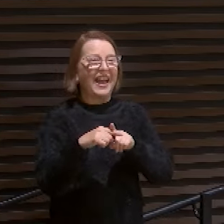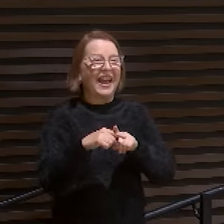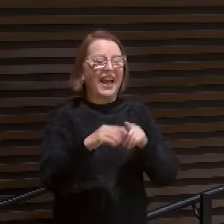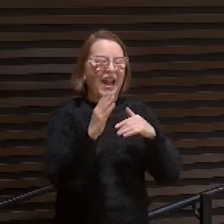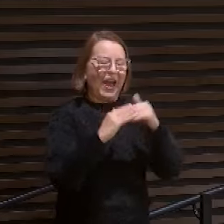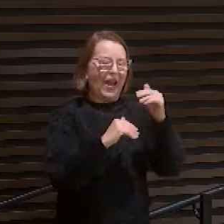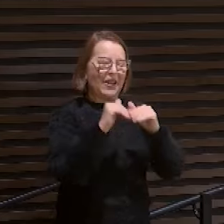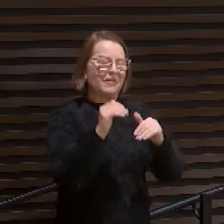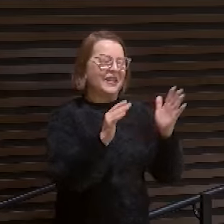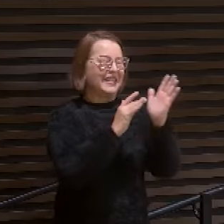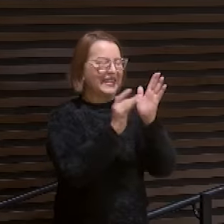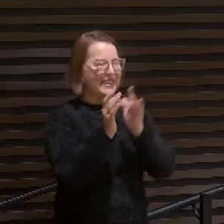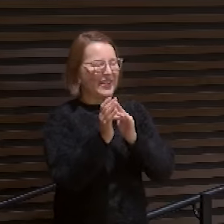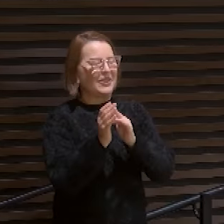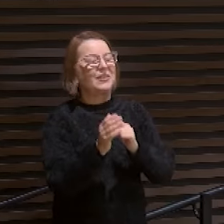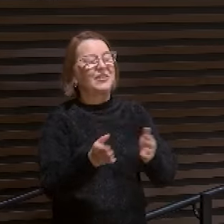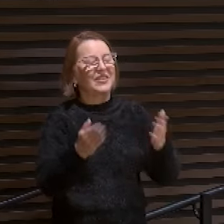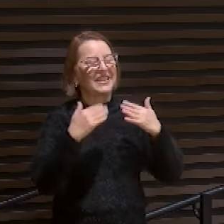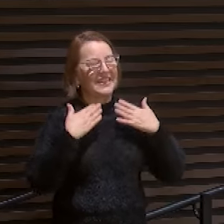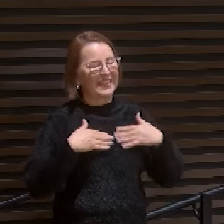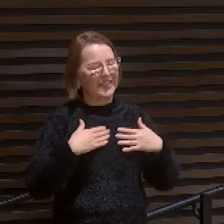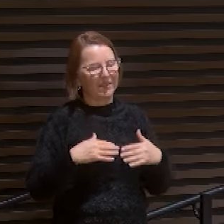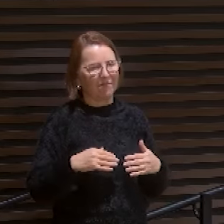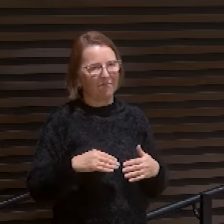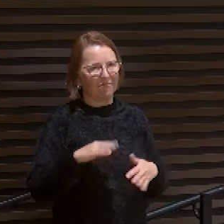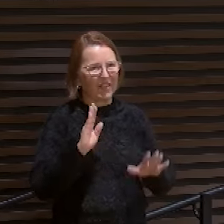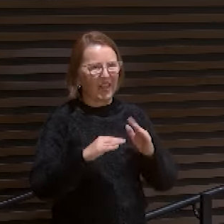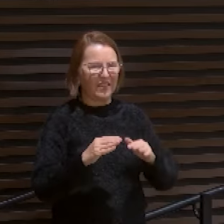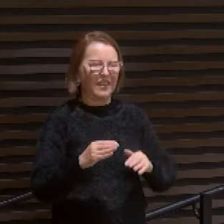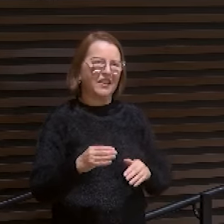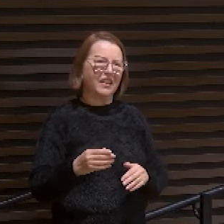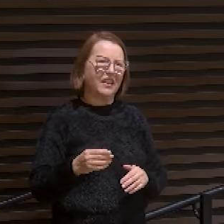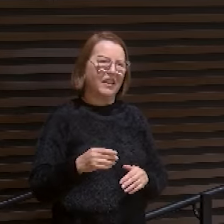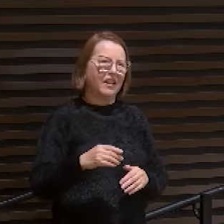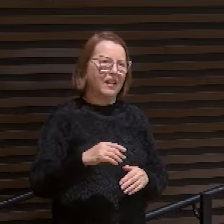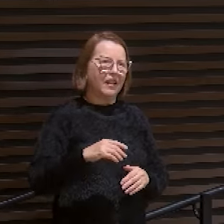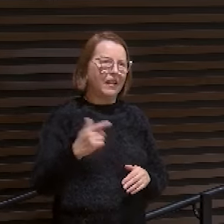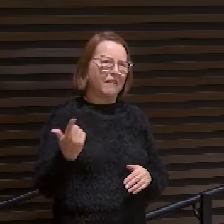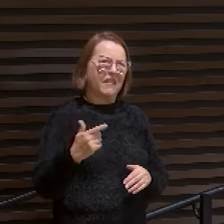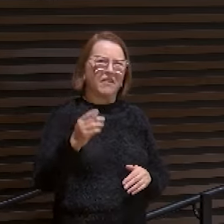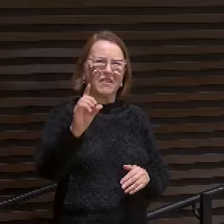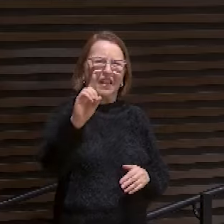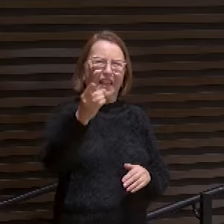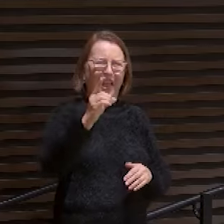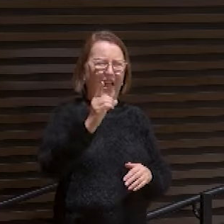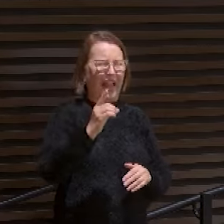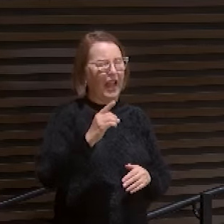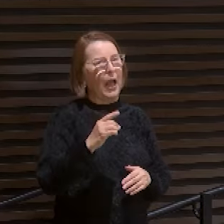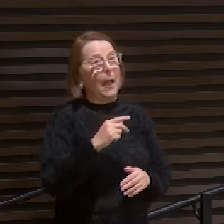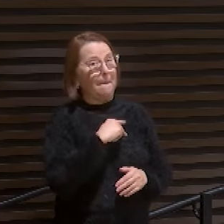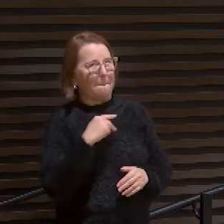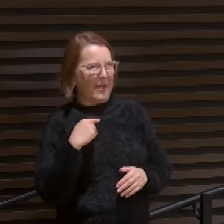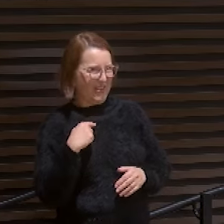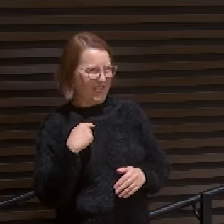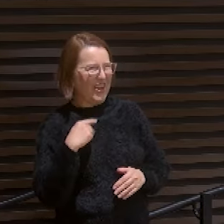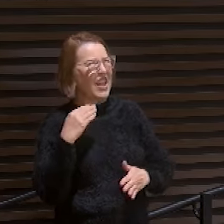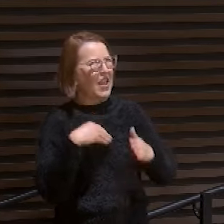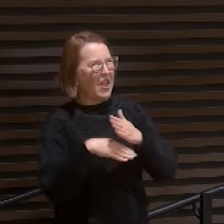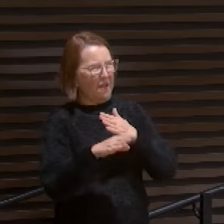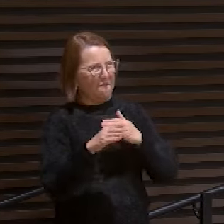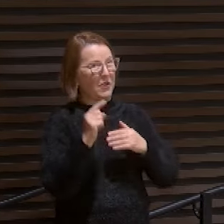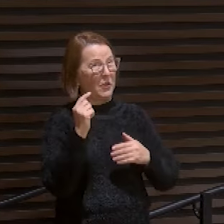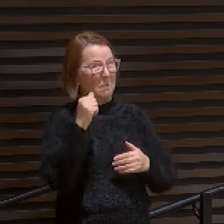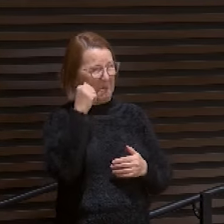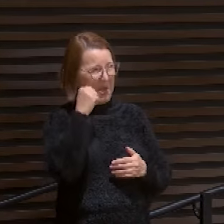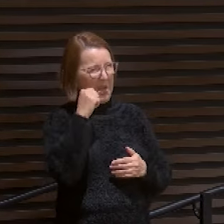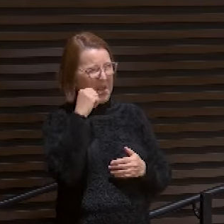almas. De vez em quando chega um, pastor, eu estou indo lá na irmã fulana porque ela tem uma bênção especial. A bênção especial